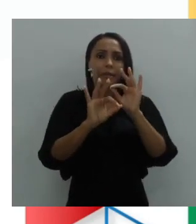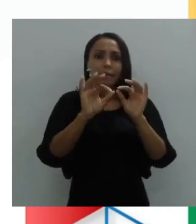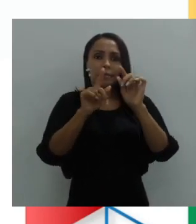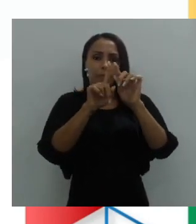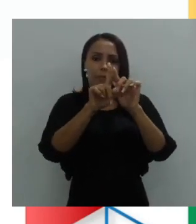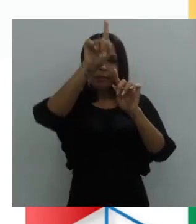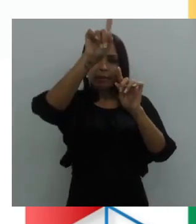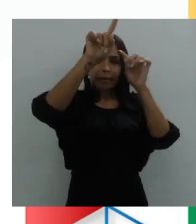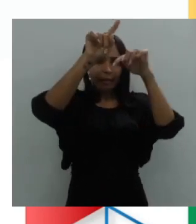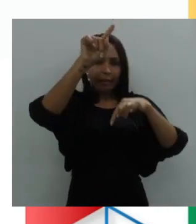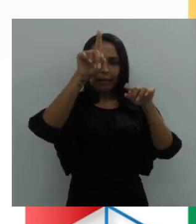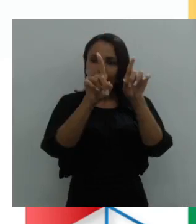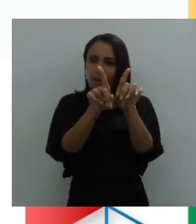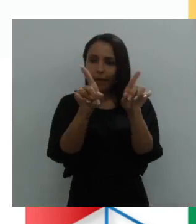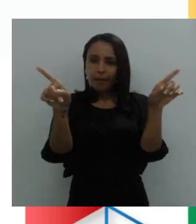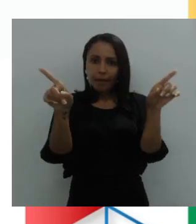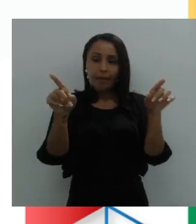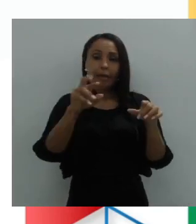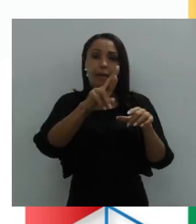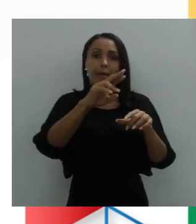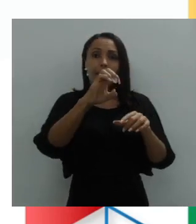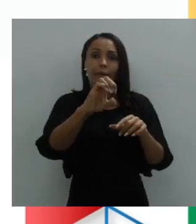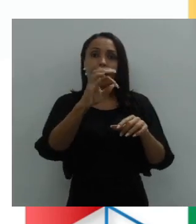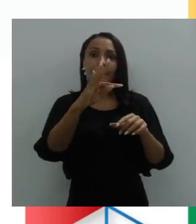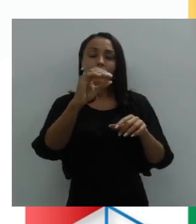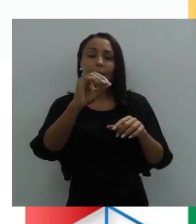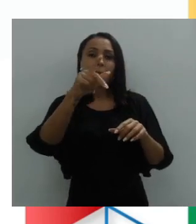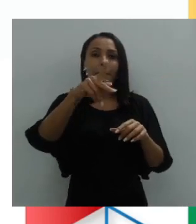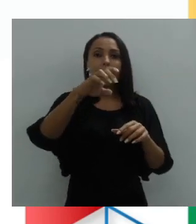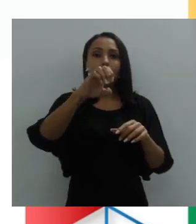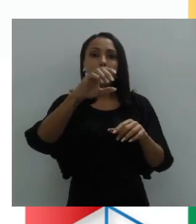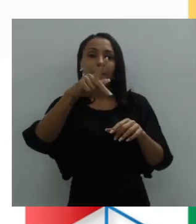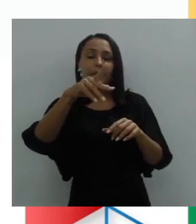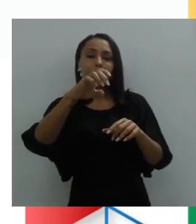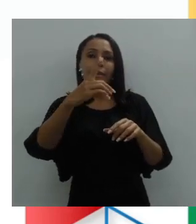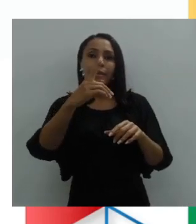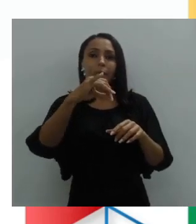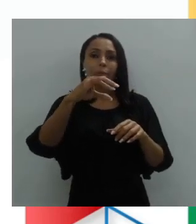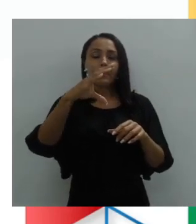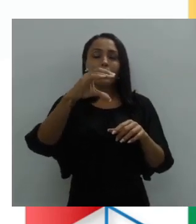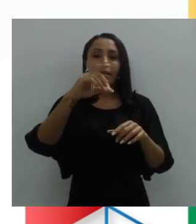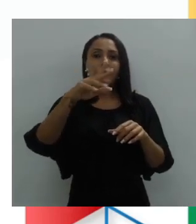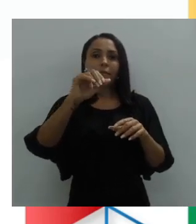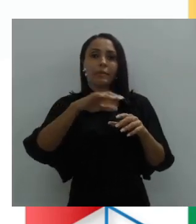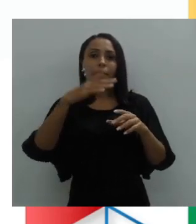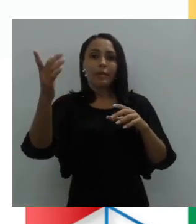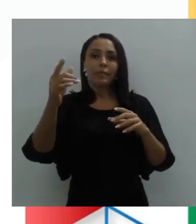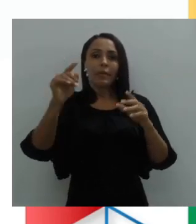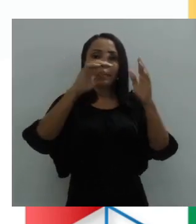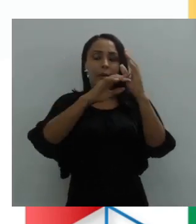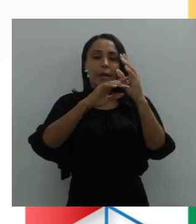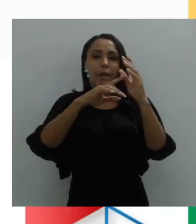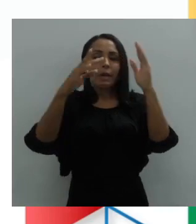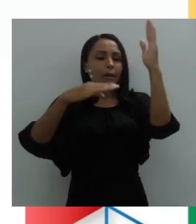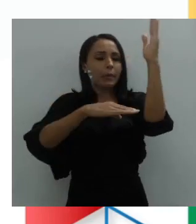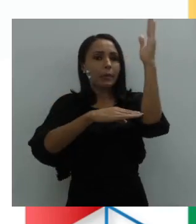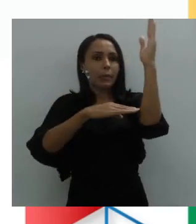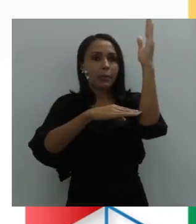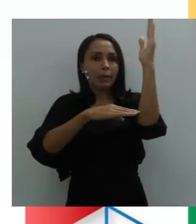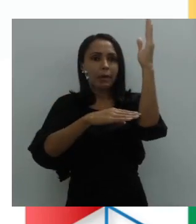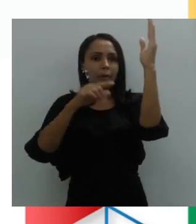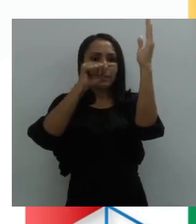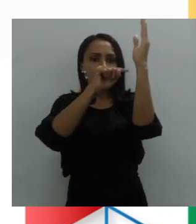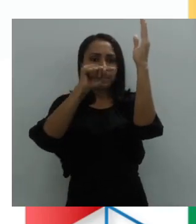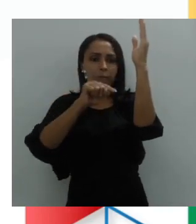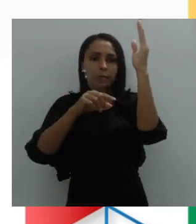perpendiculares. O nome se chama reta perpendiculares simplesmente porque forma um ângulo de 90 graus. Então, quando você